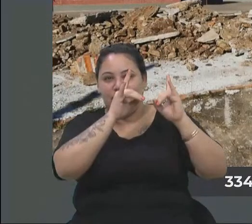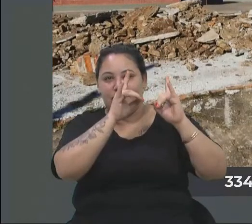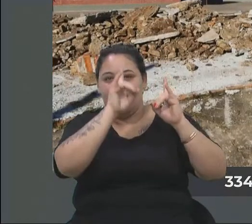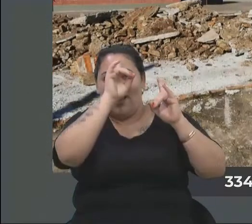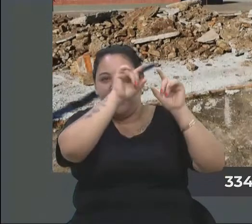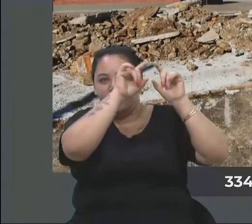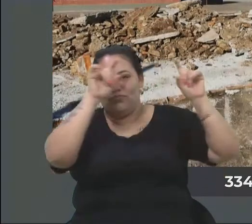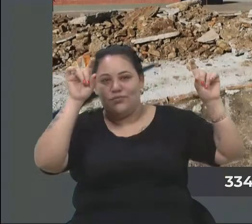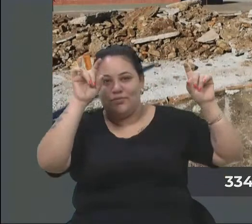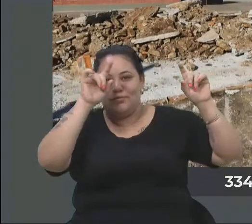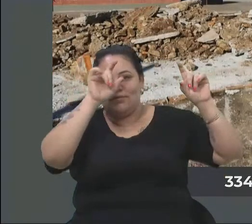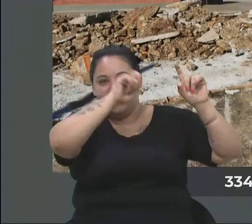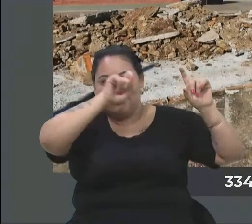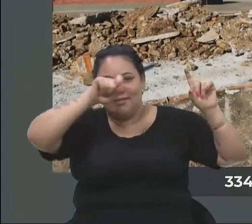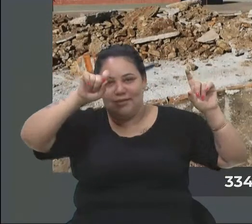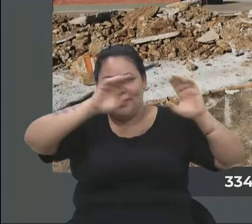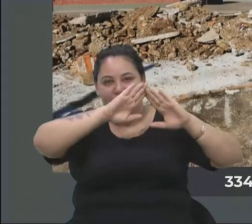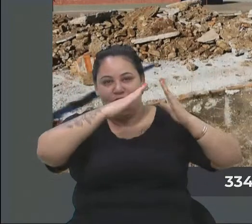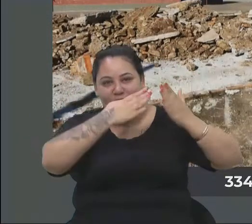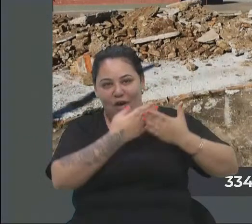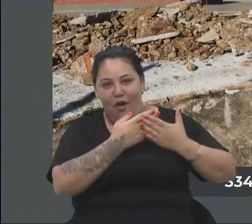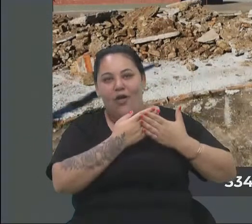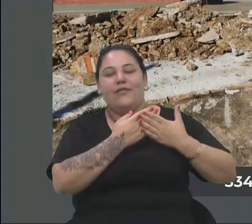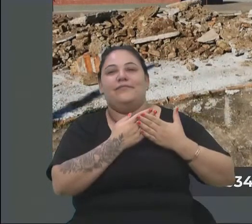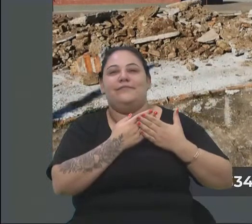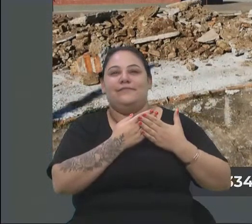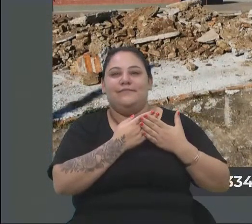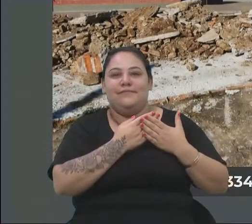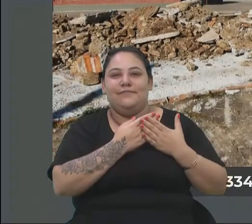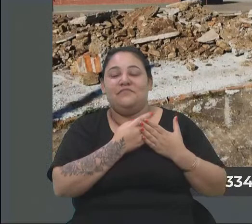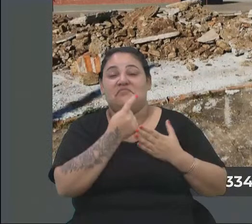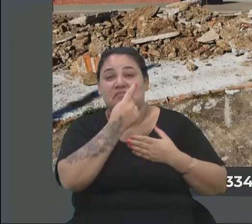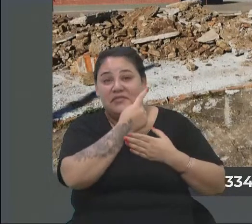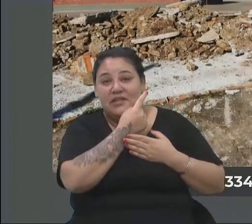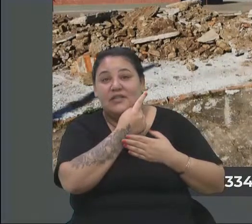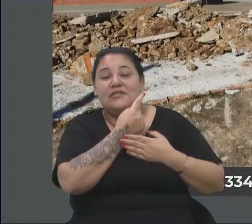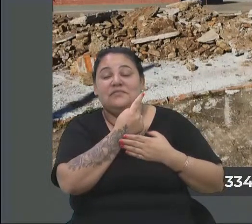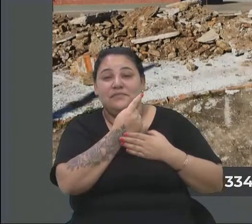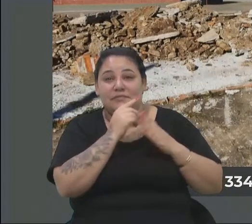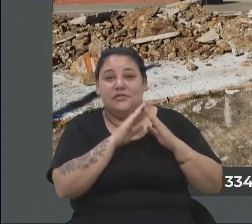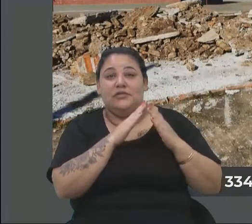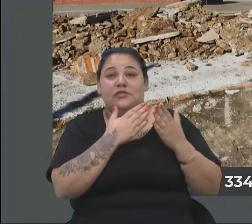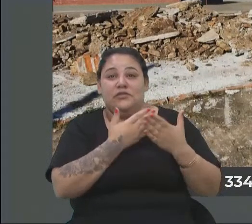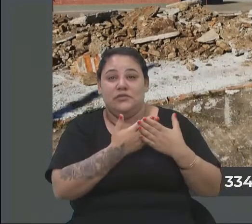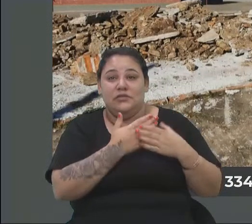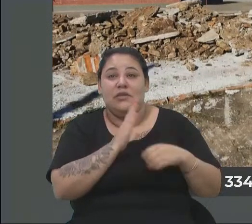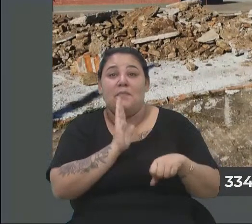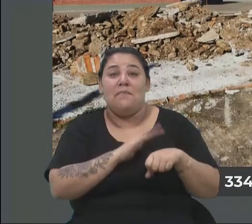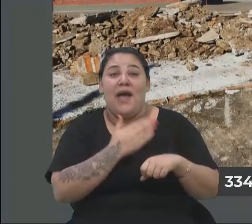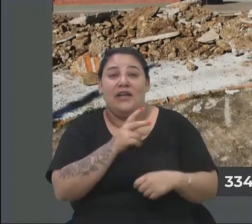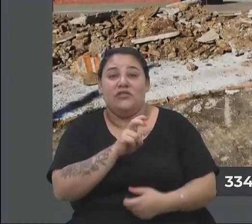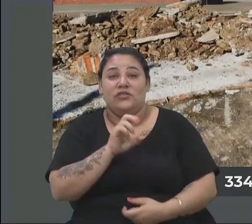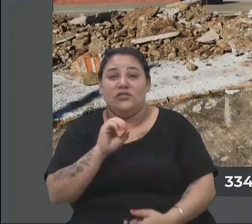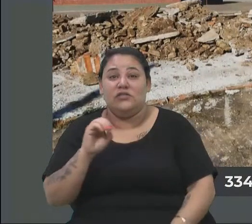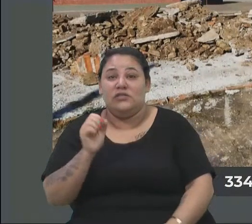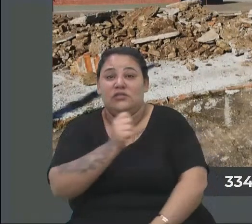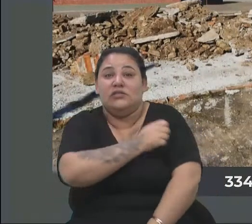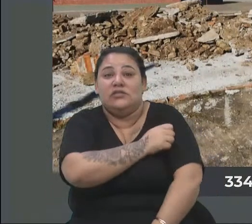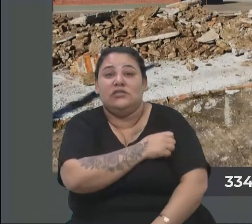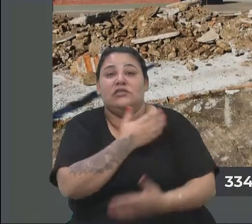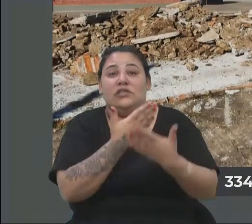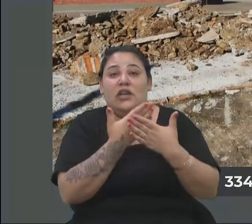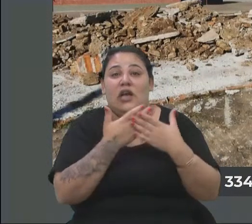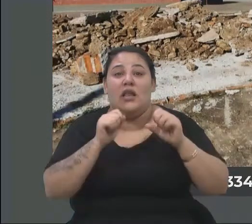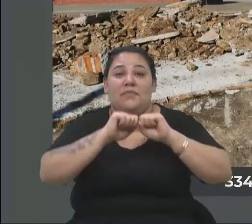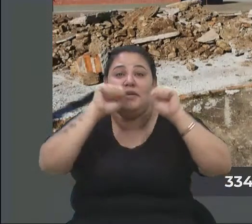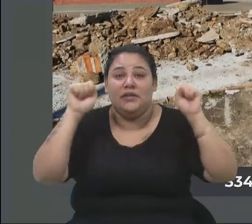Escola Vittorio Weber. Essa escola ultrapassa a quantidade de 500 alunos. Tem aula na parte da manhã,